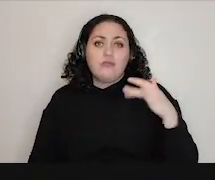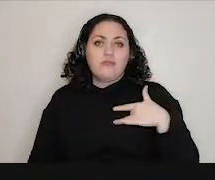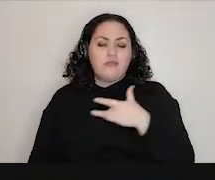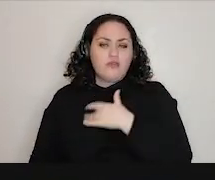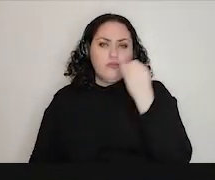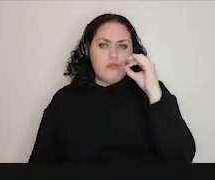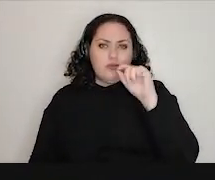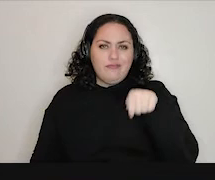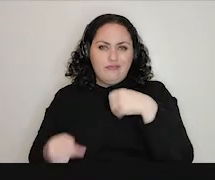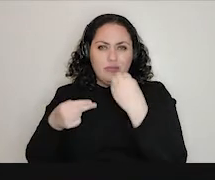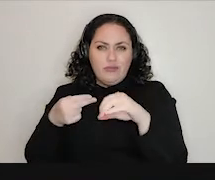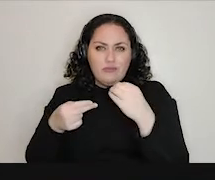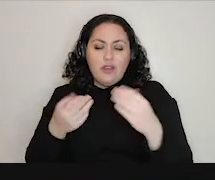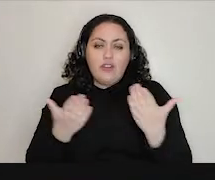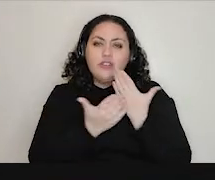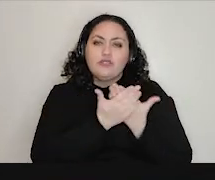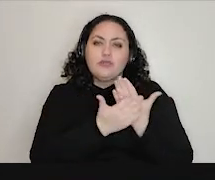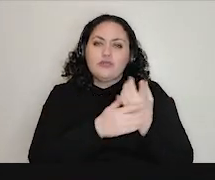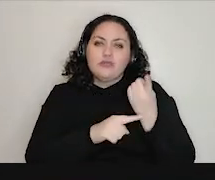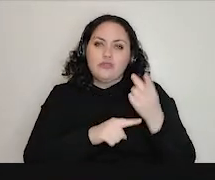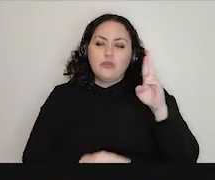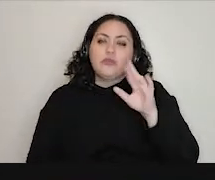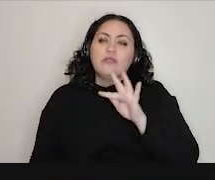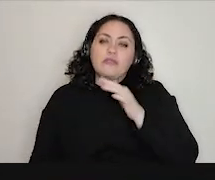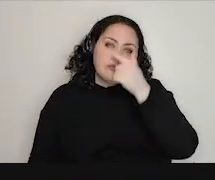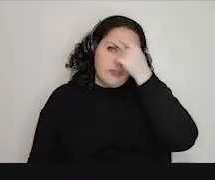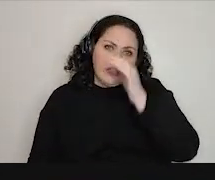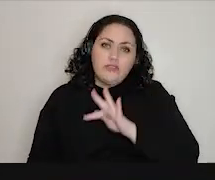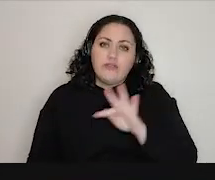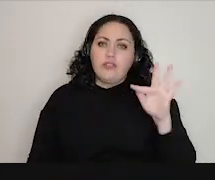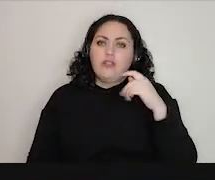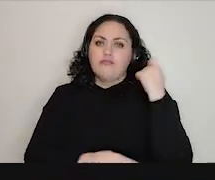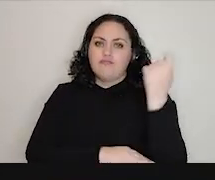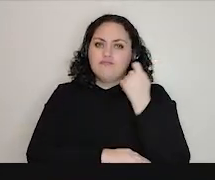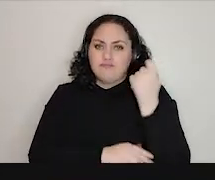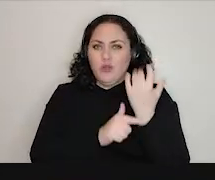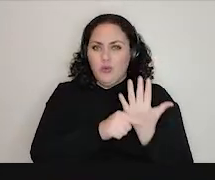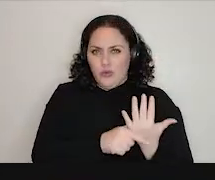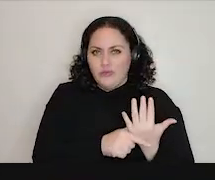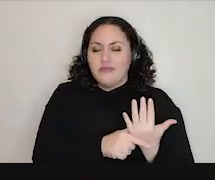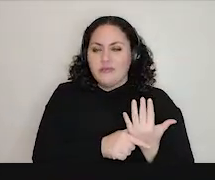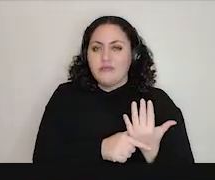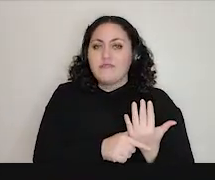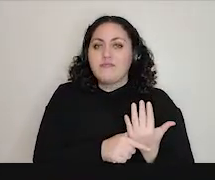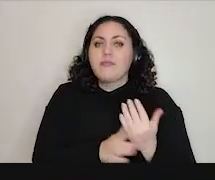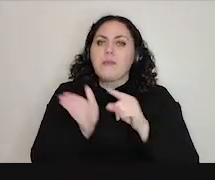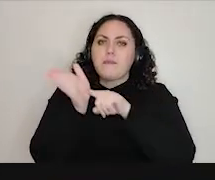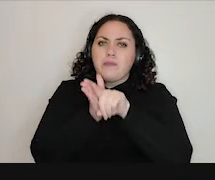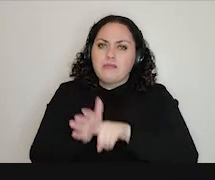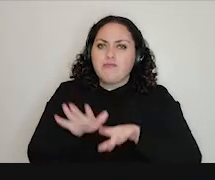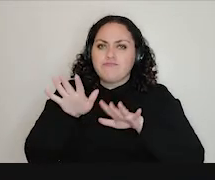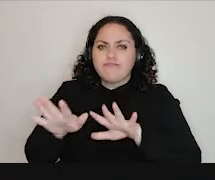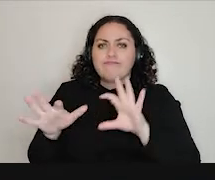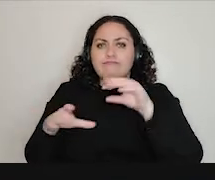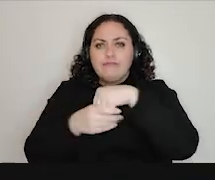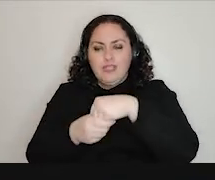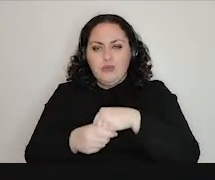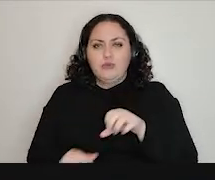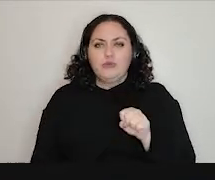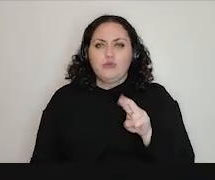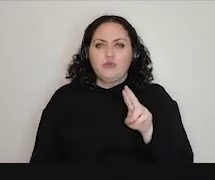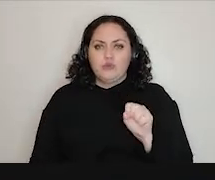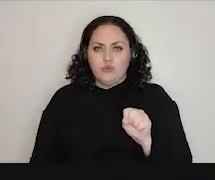Alegre, doutorando em enfermagem pela Universidade Federal do Rio Grande do Sul, pesquisa e milita no